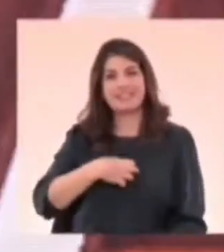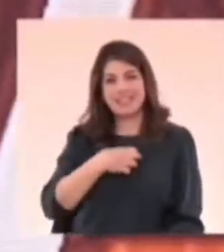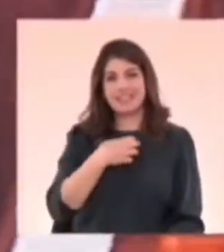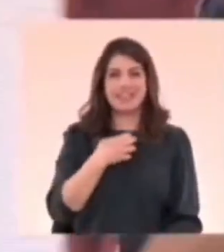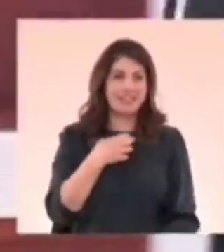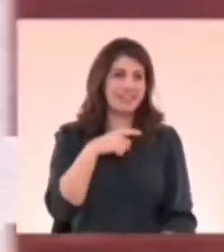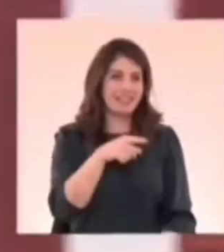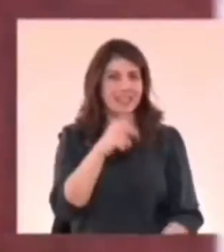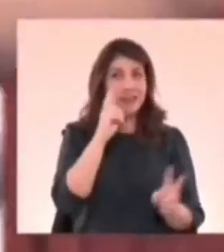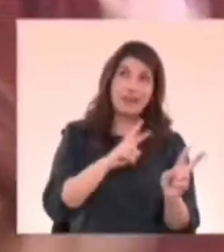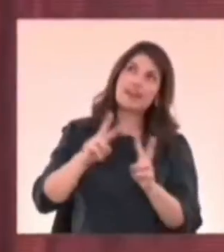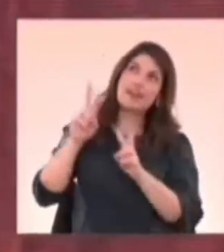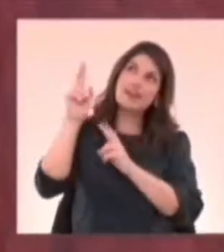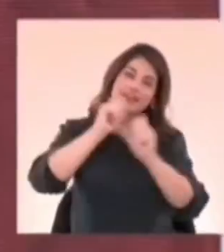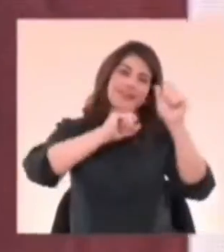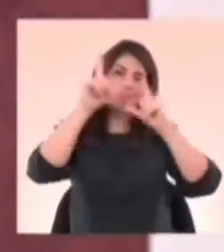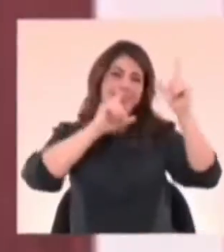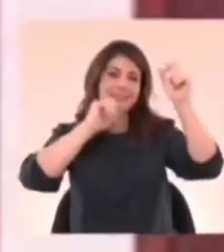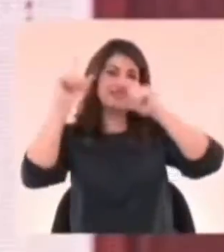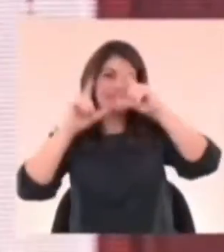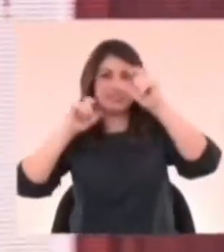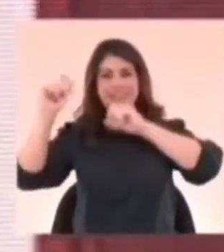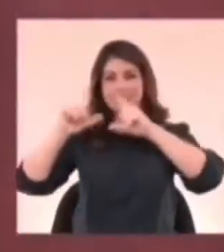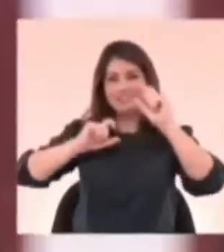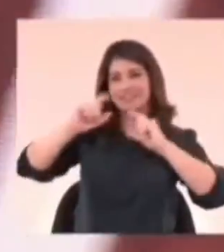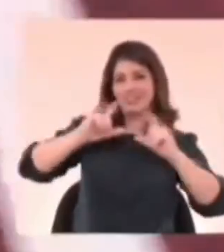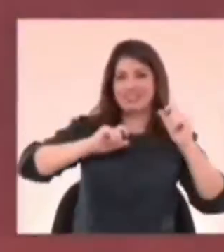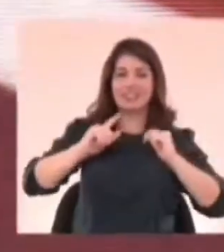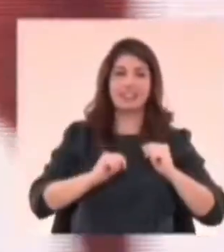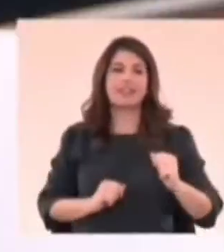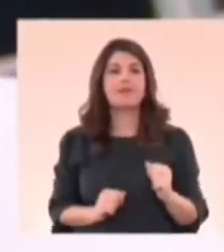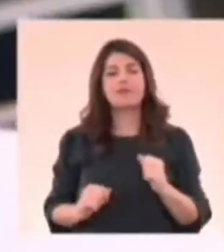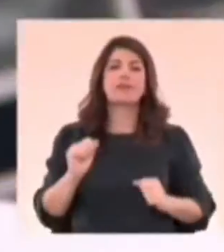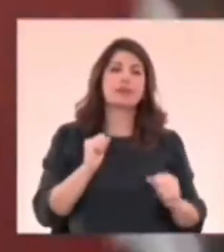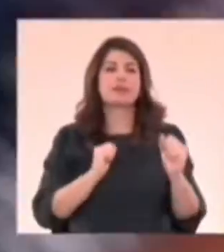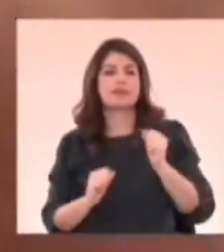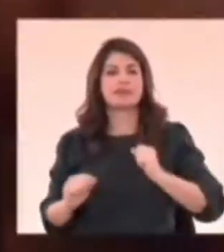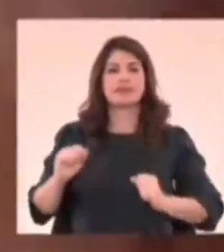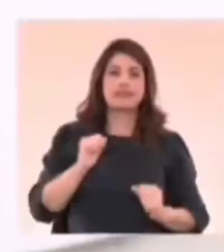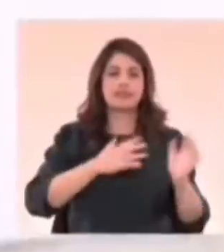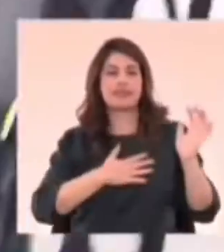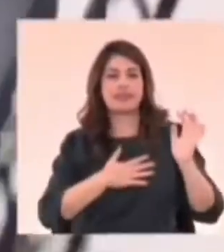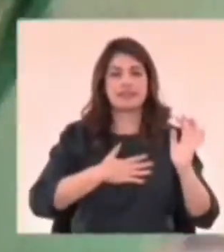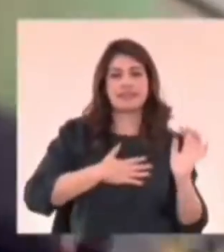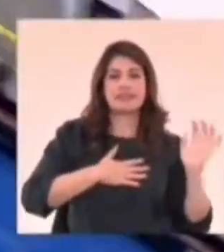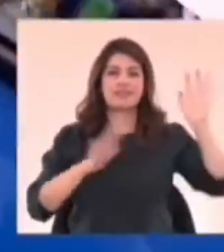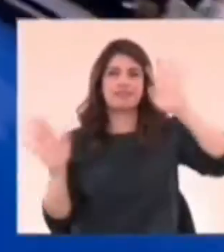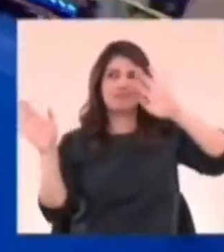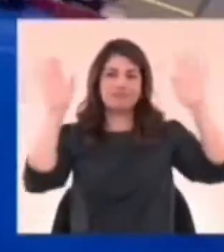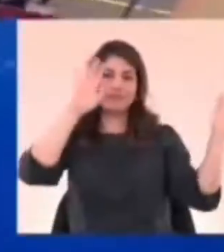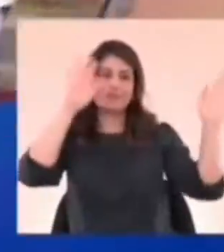olhando estrelas no chão fala contatos no